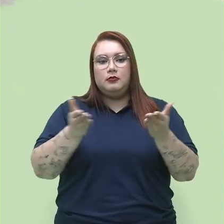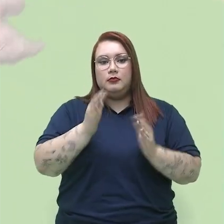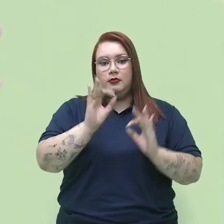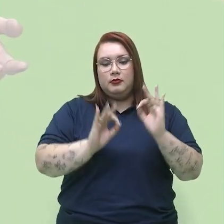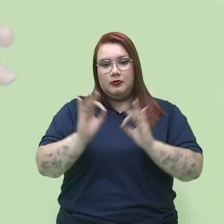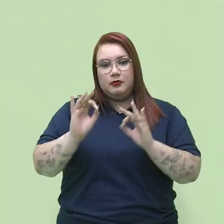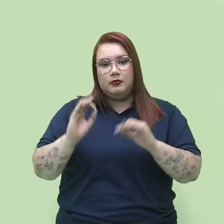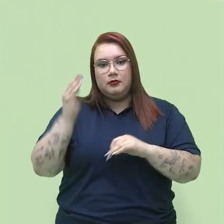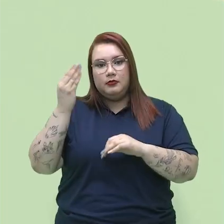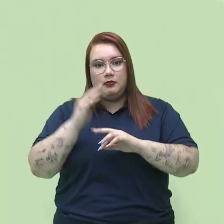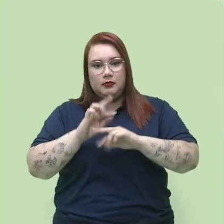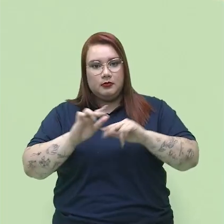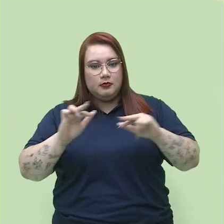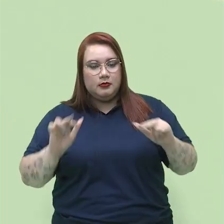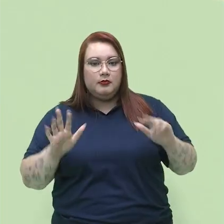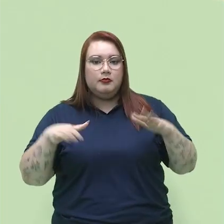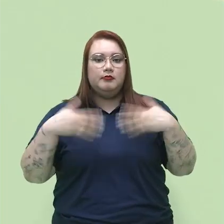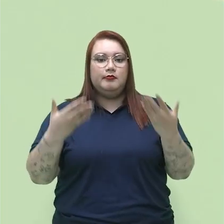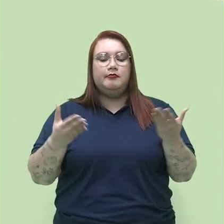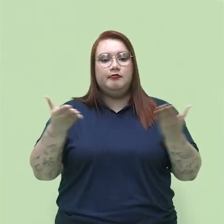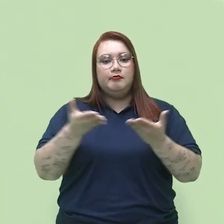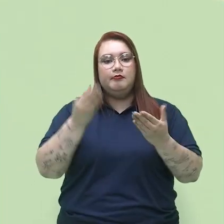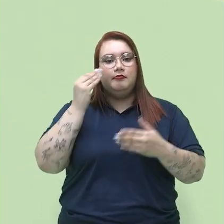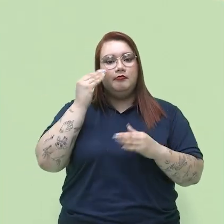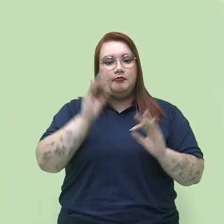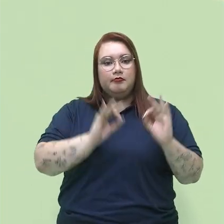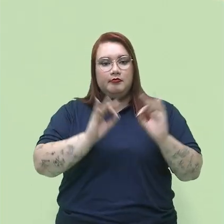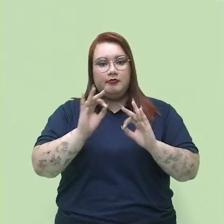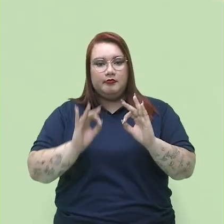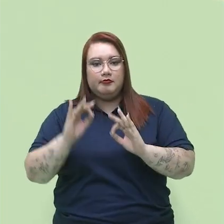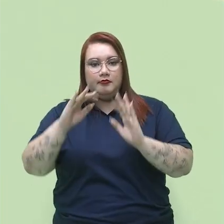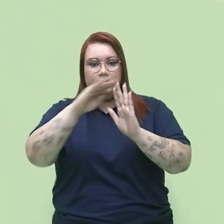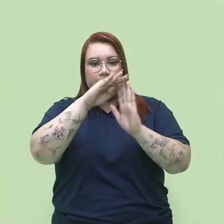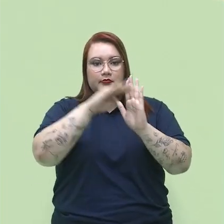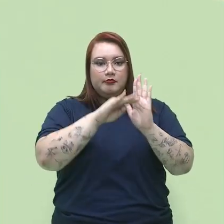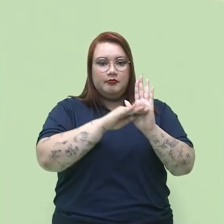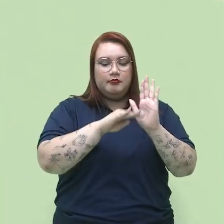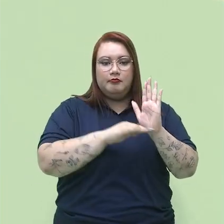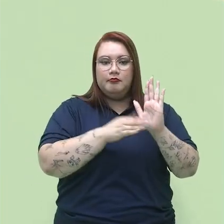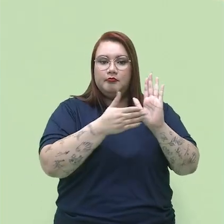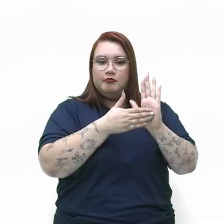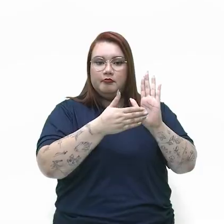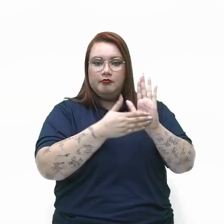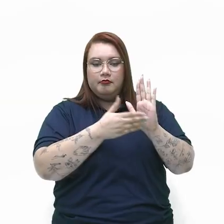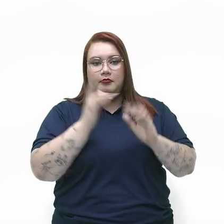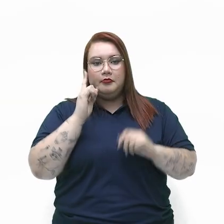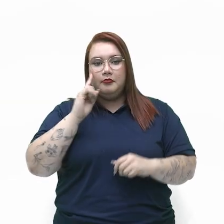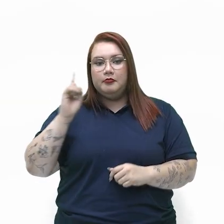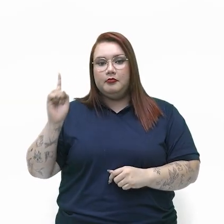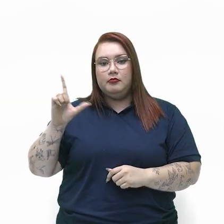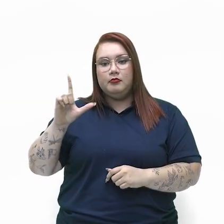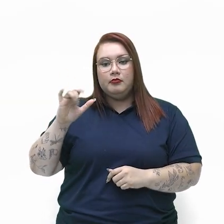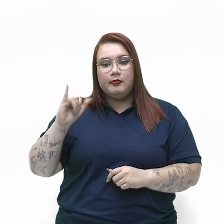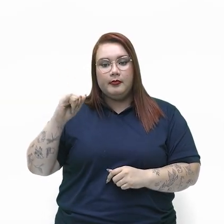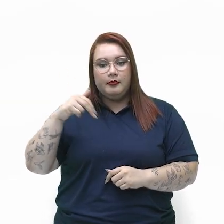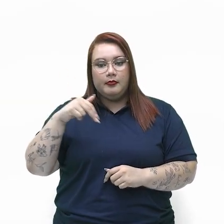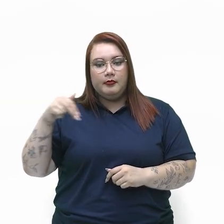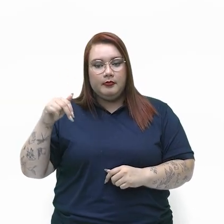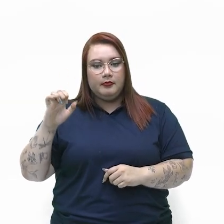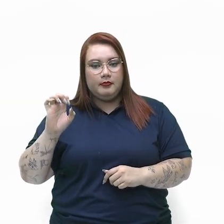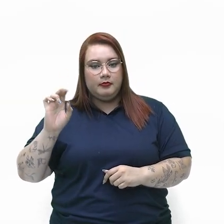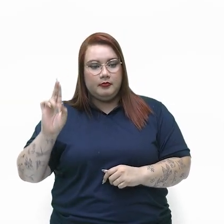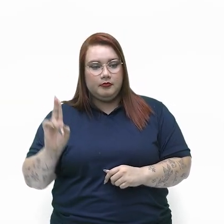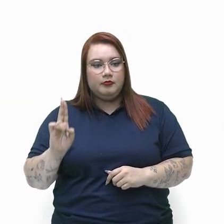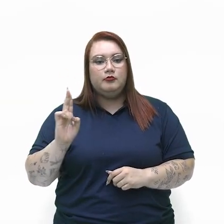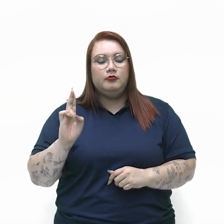grande biodiversidade. E aí a gente vai relembrar esse processo de classificação proposto por Linneu. Olha aí, a gente tem essa